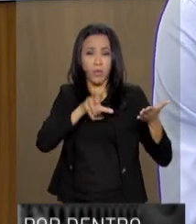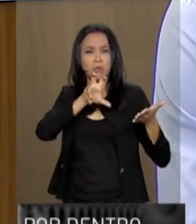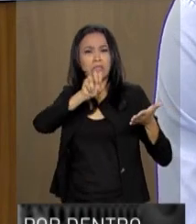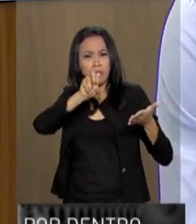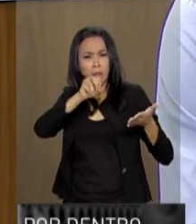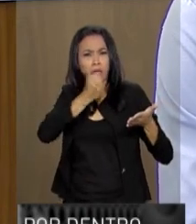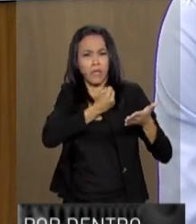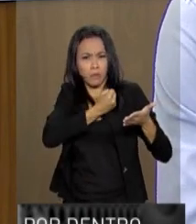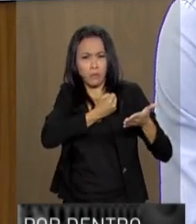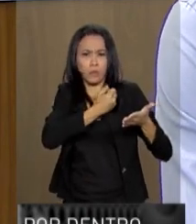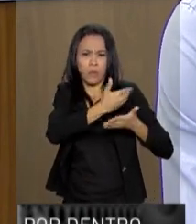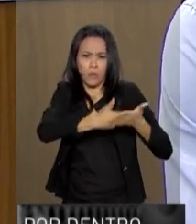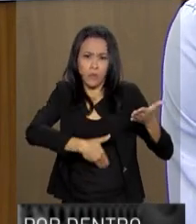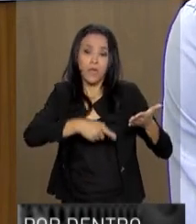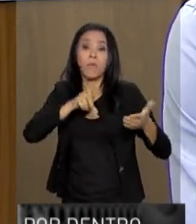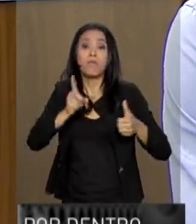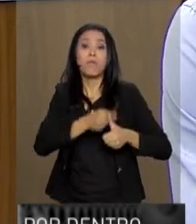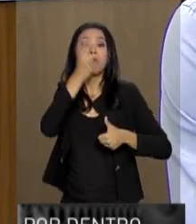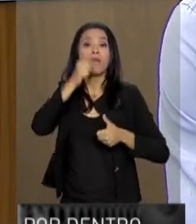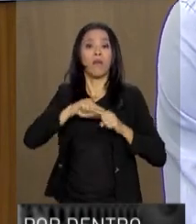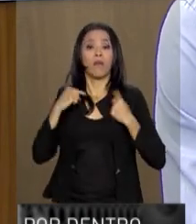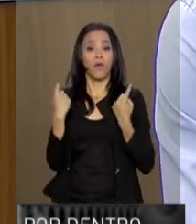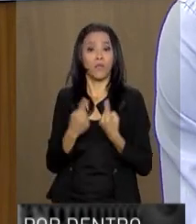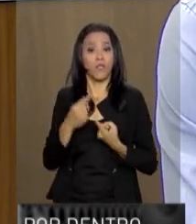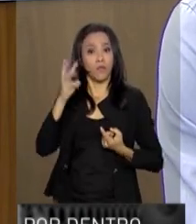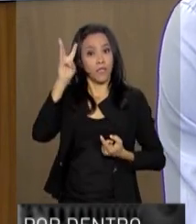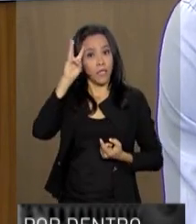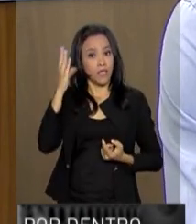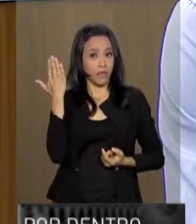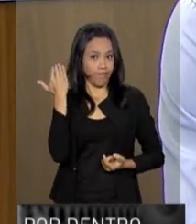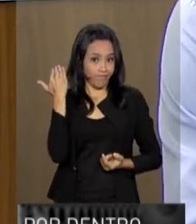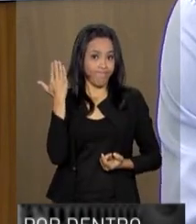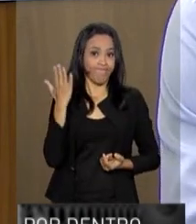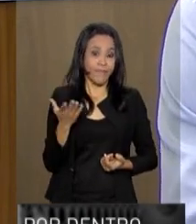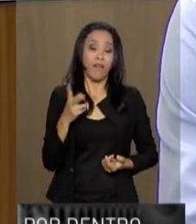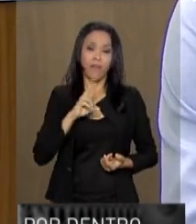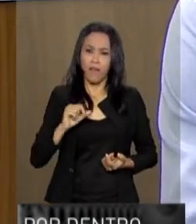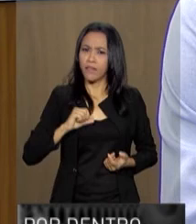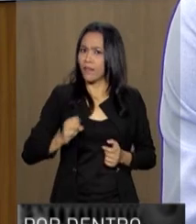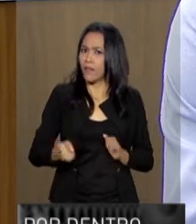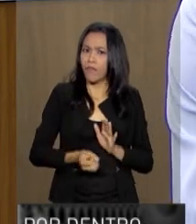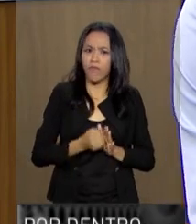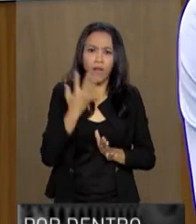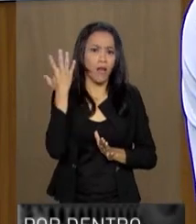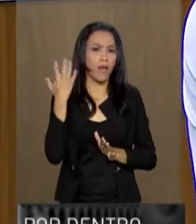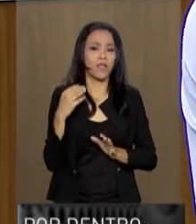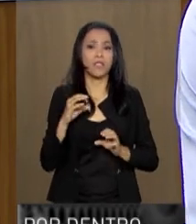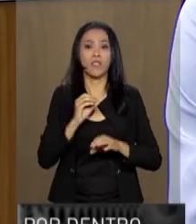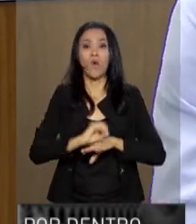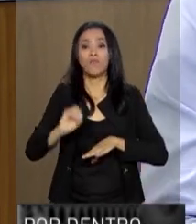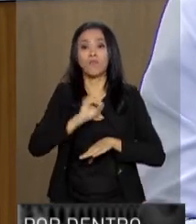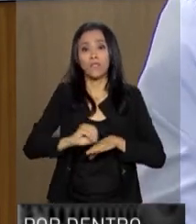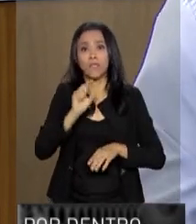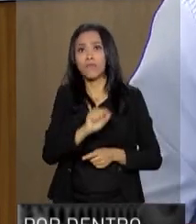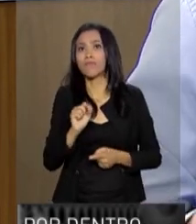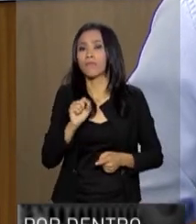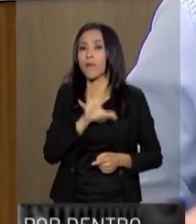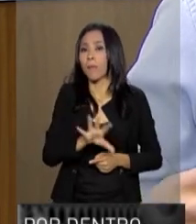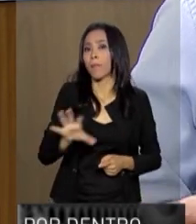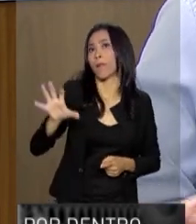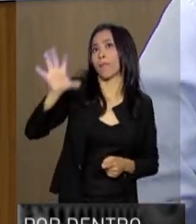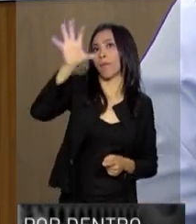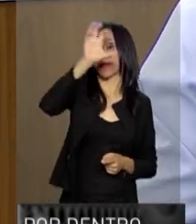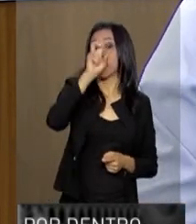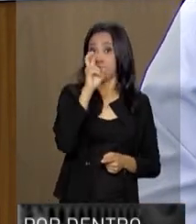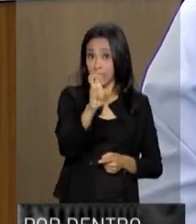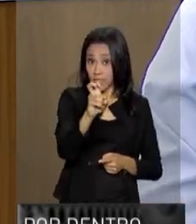e teve sua primeira reunião nesta terça feira ele vai realizar várias oficinas regionais em todas as